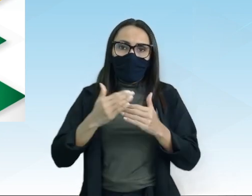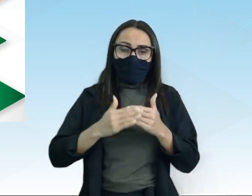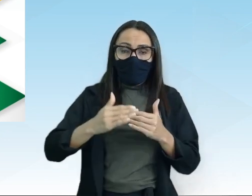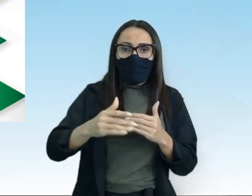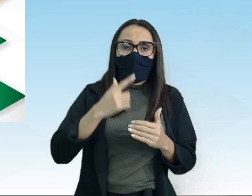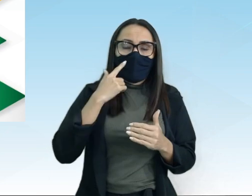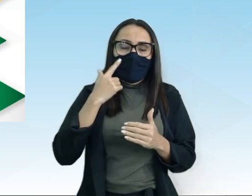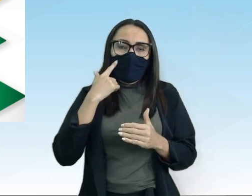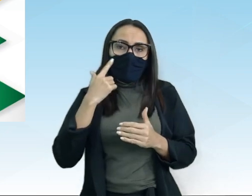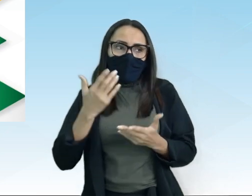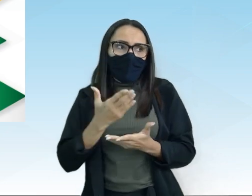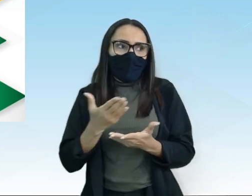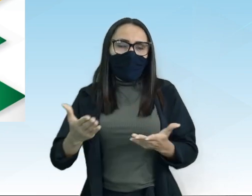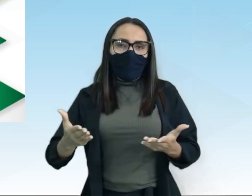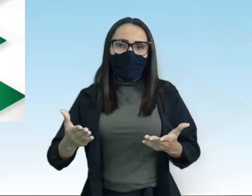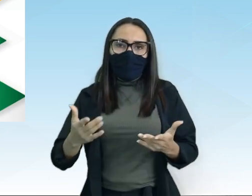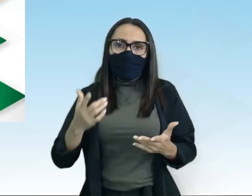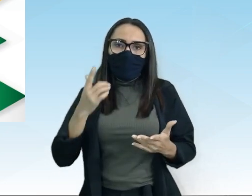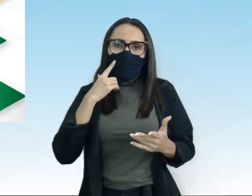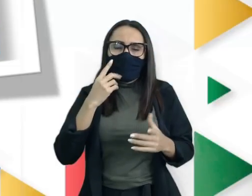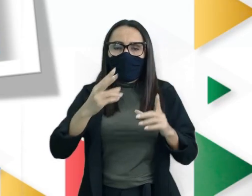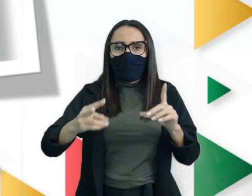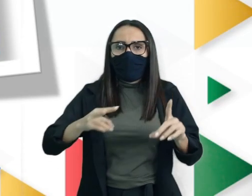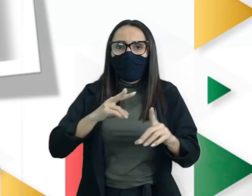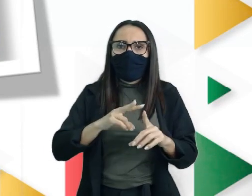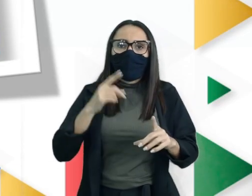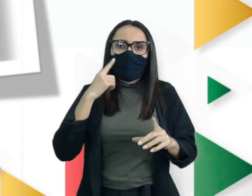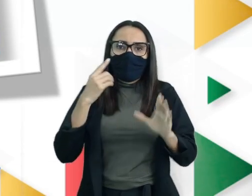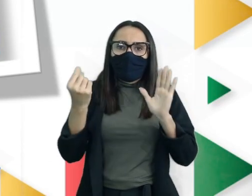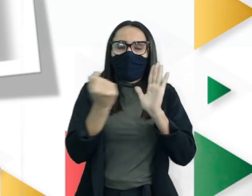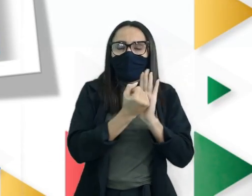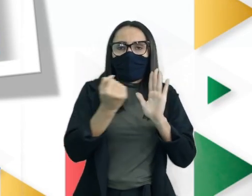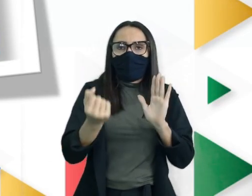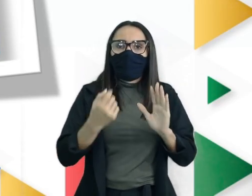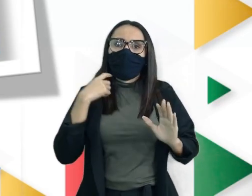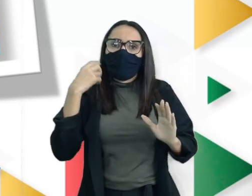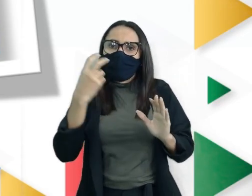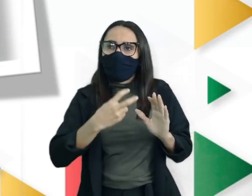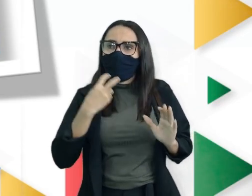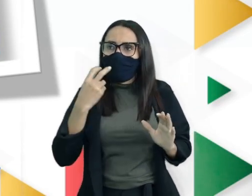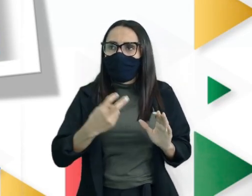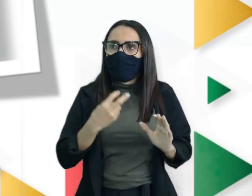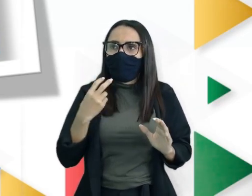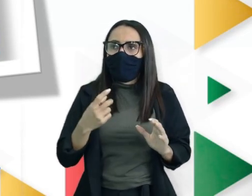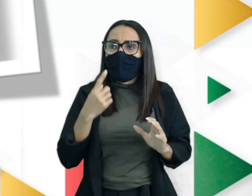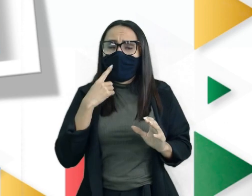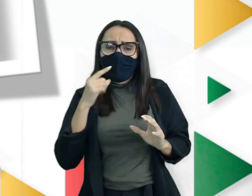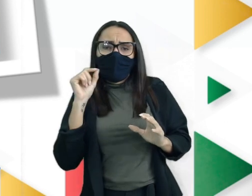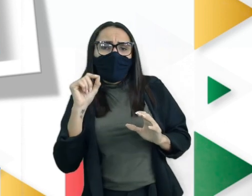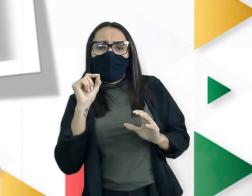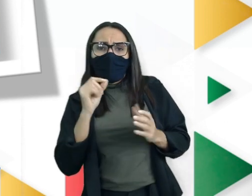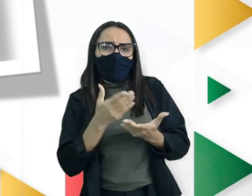tais observações, serão destacadas as marcas da oralidade. Mas o que vem a